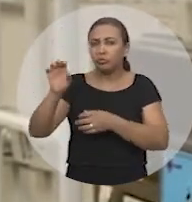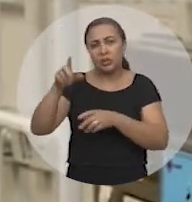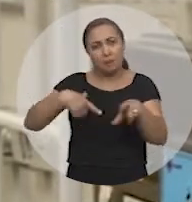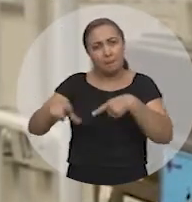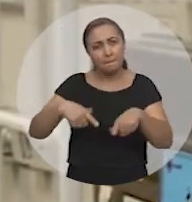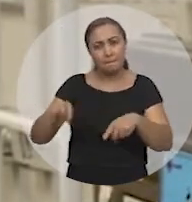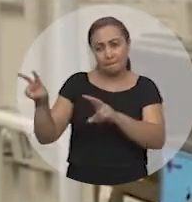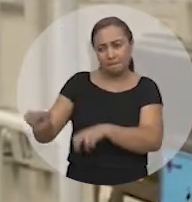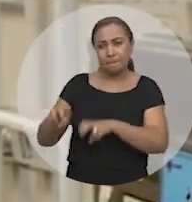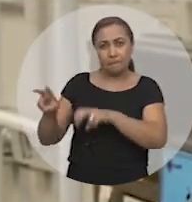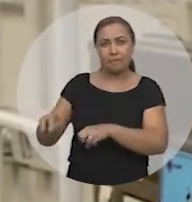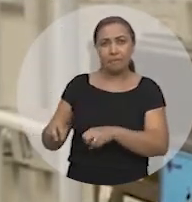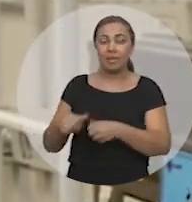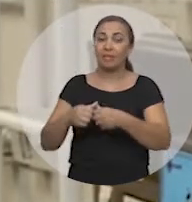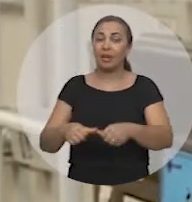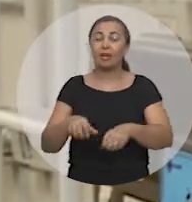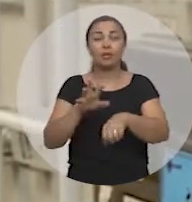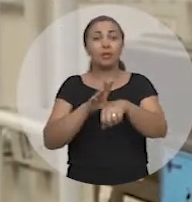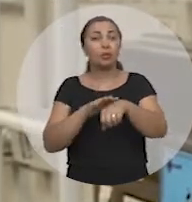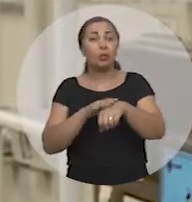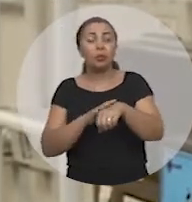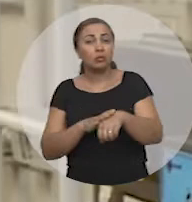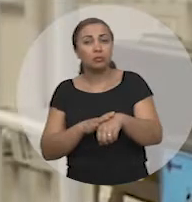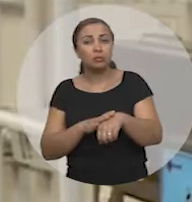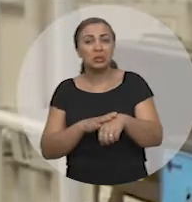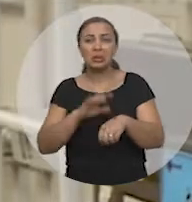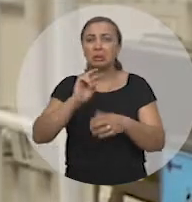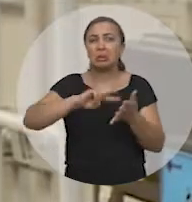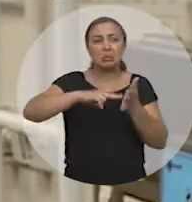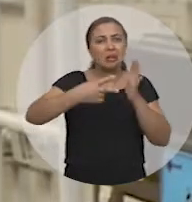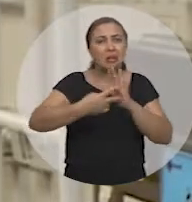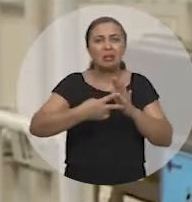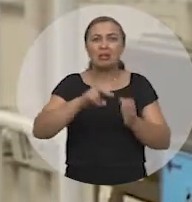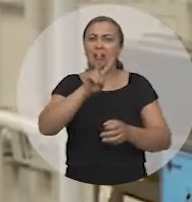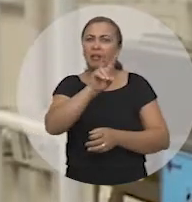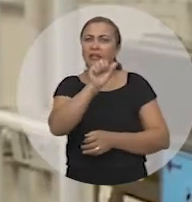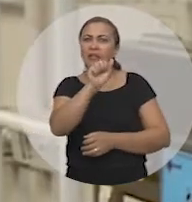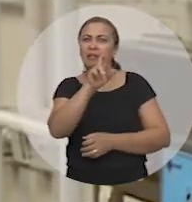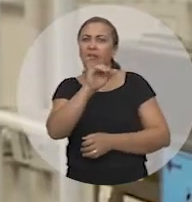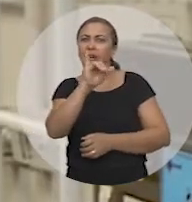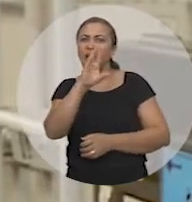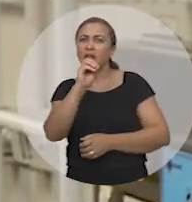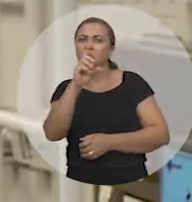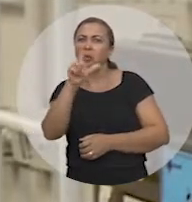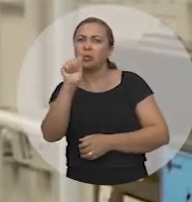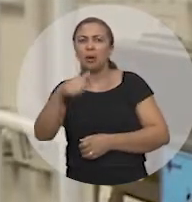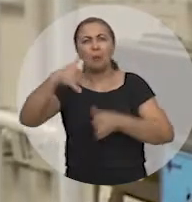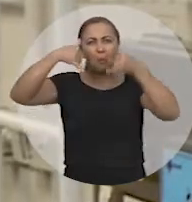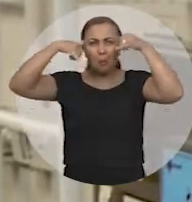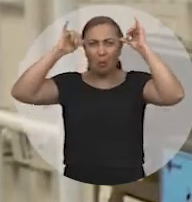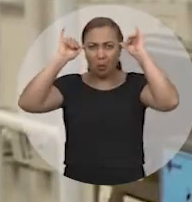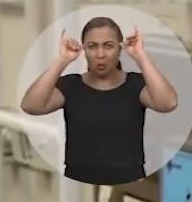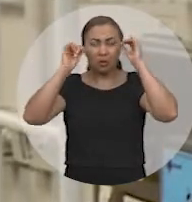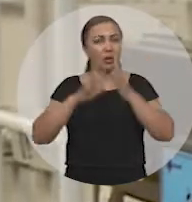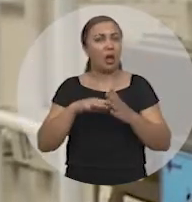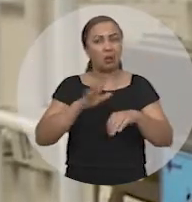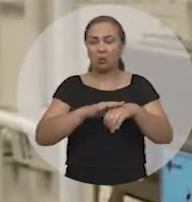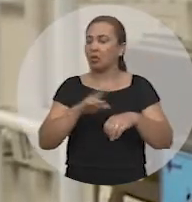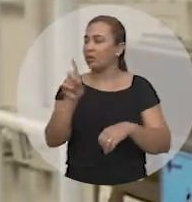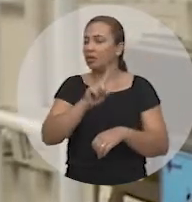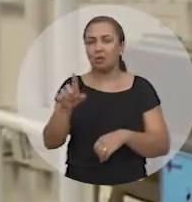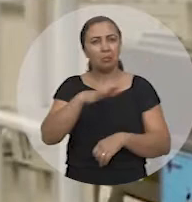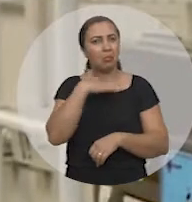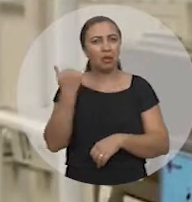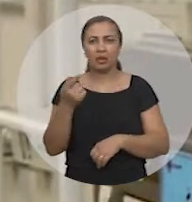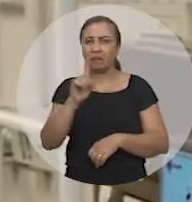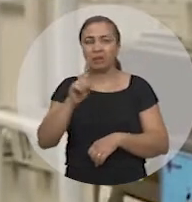atividade pecuária, elas adoeciam de uma variante da varíola, que era a varíola bovina. Essa doença normalmente não matava,